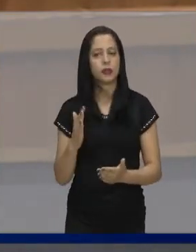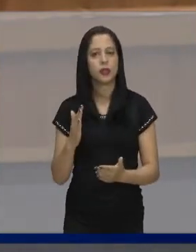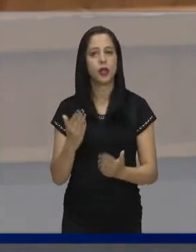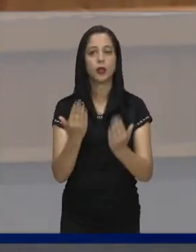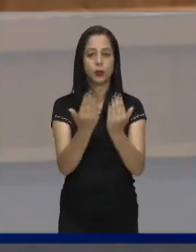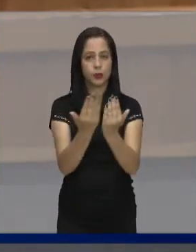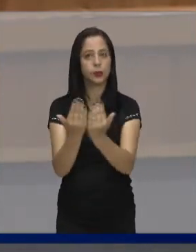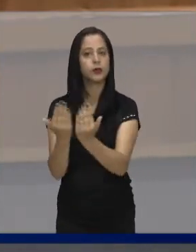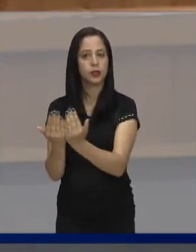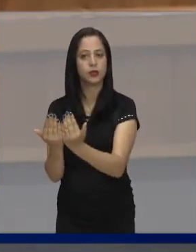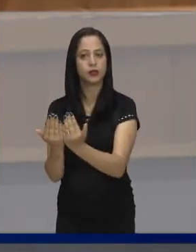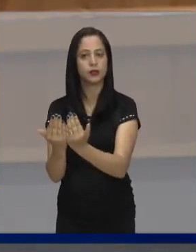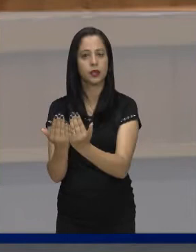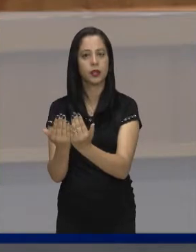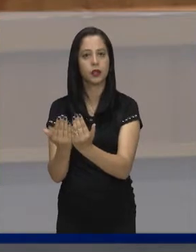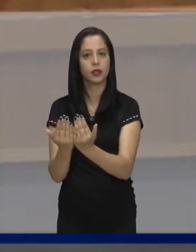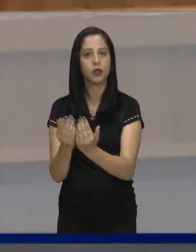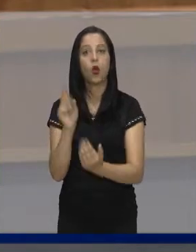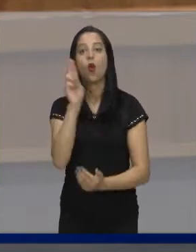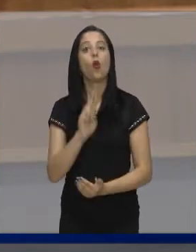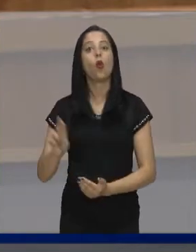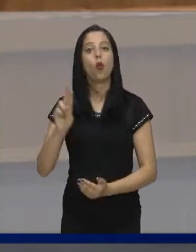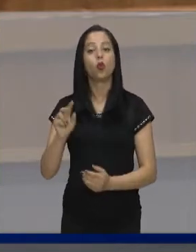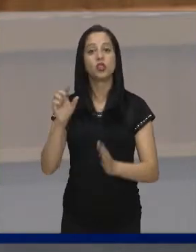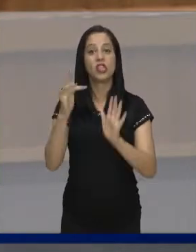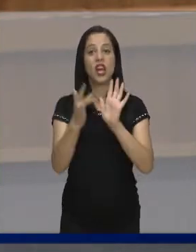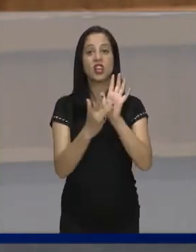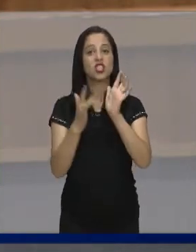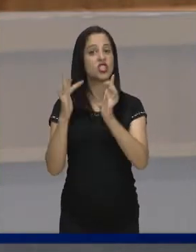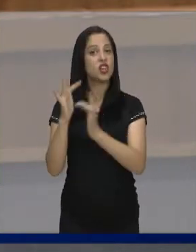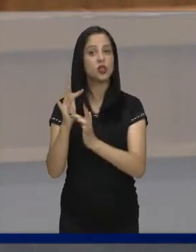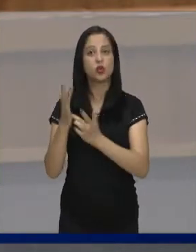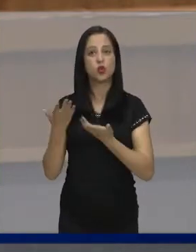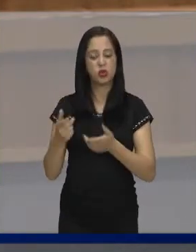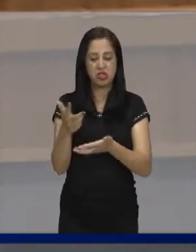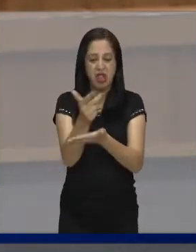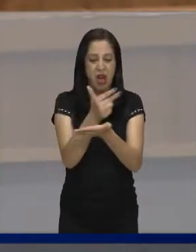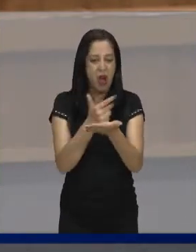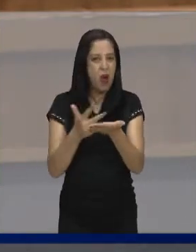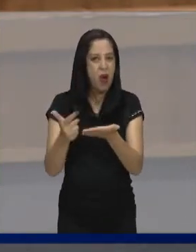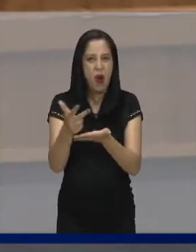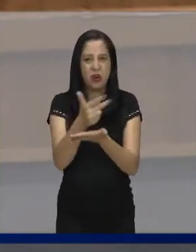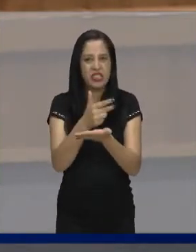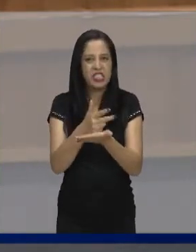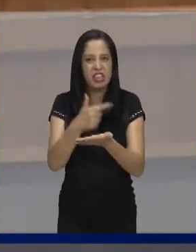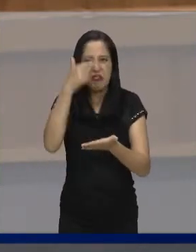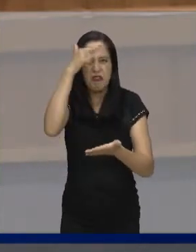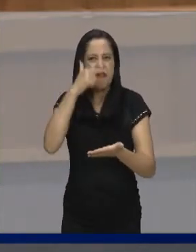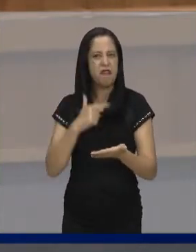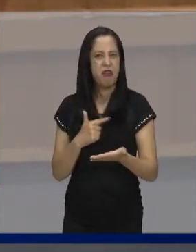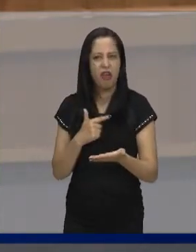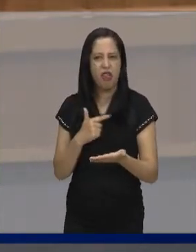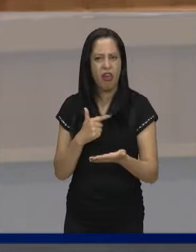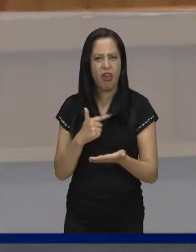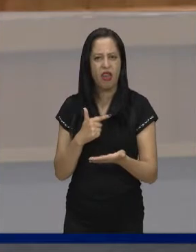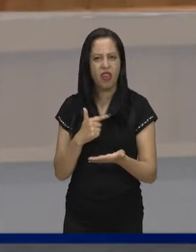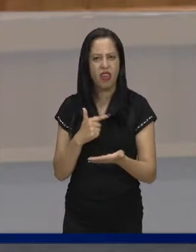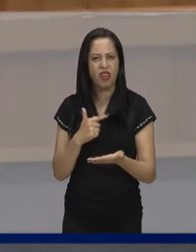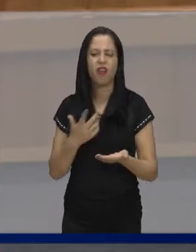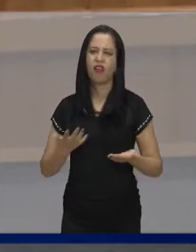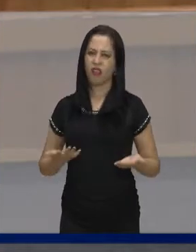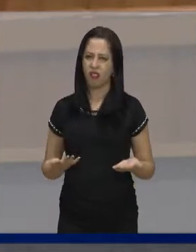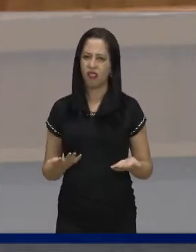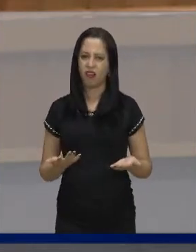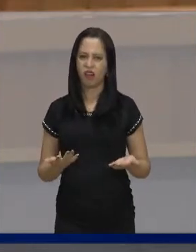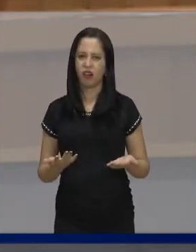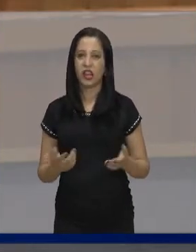cristãos, pegando a figura de Jesus, pintando uma animação para atrair as crianças e colocando ele como um rebelde. Há